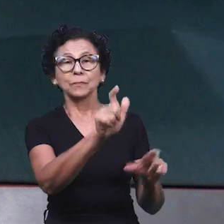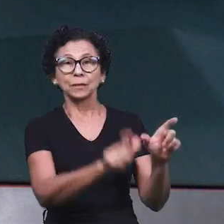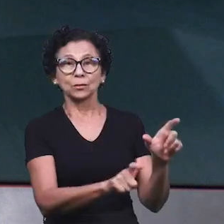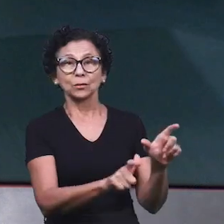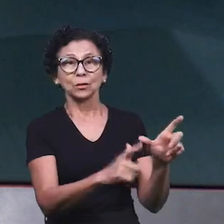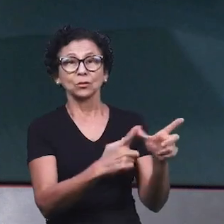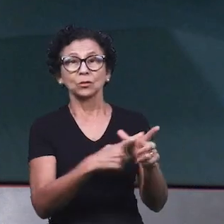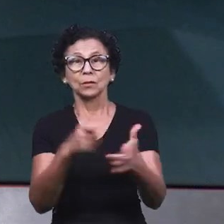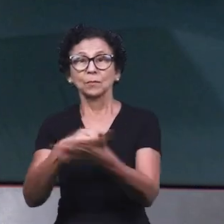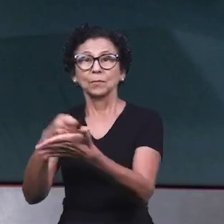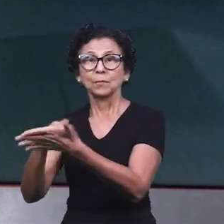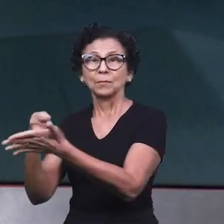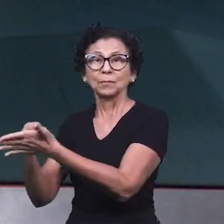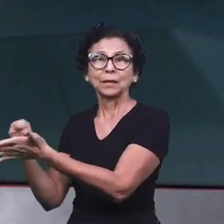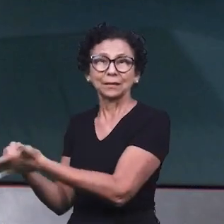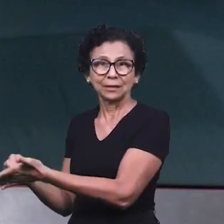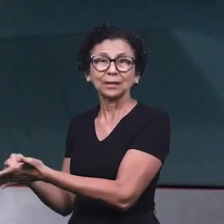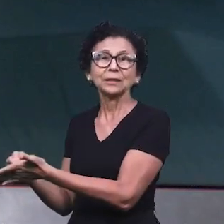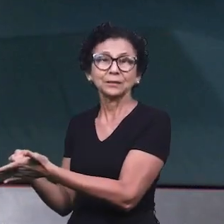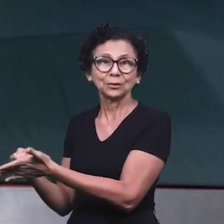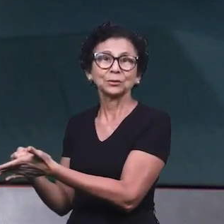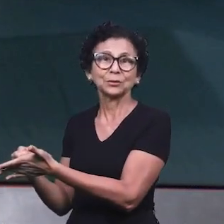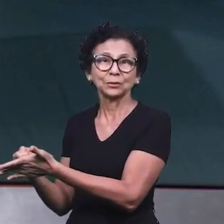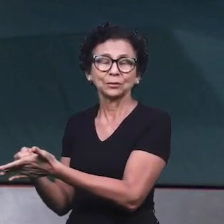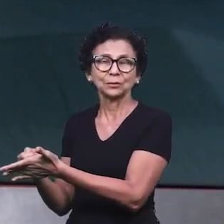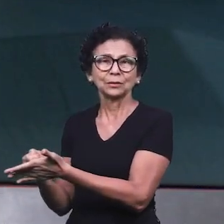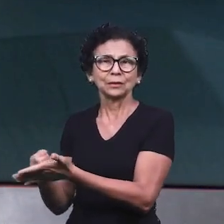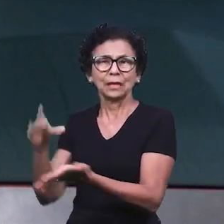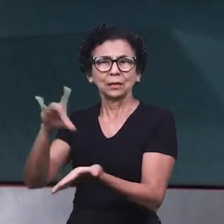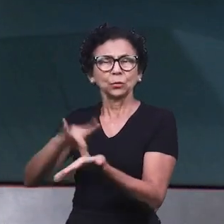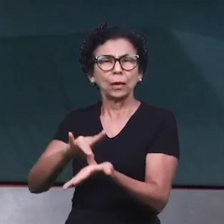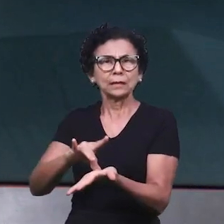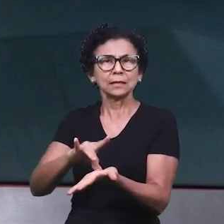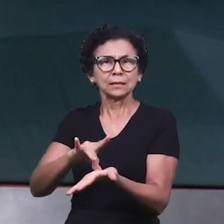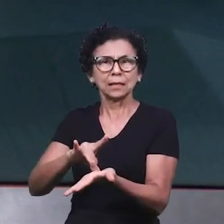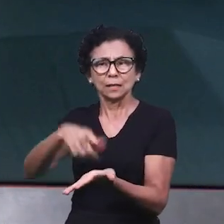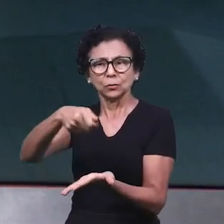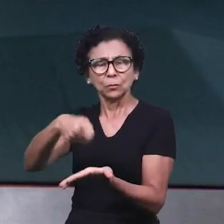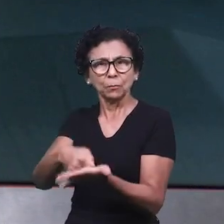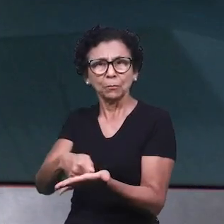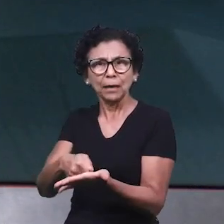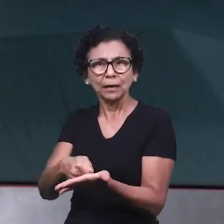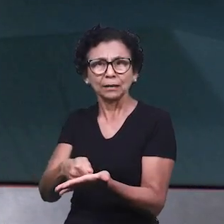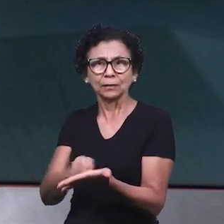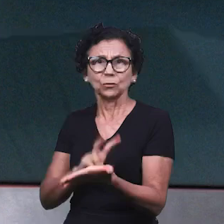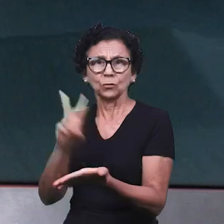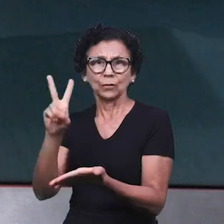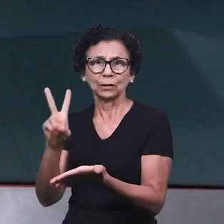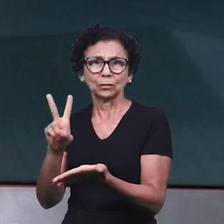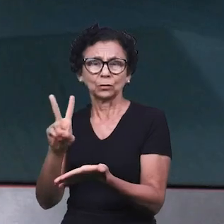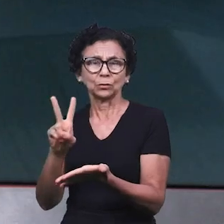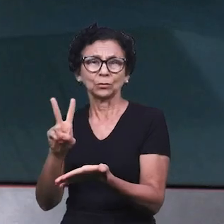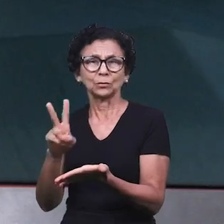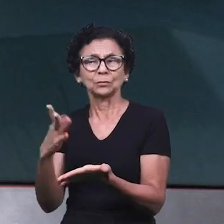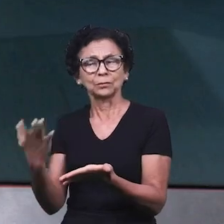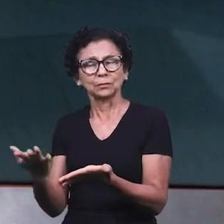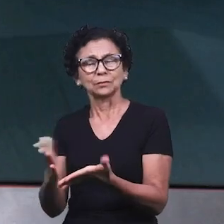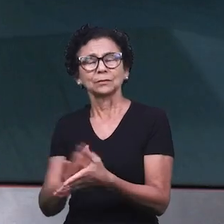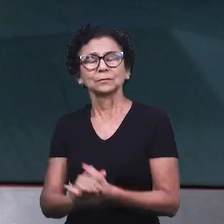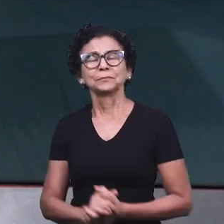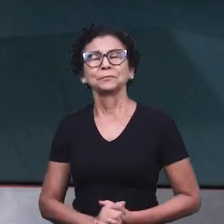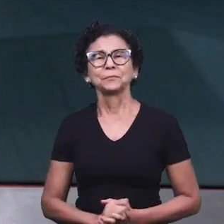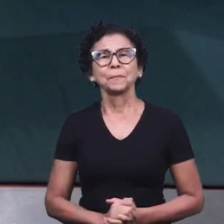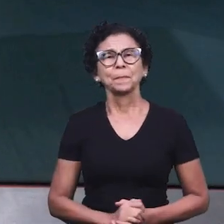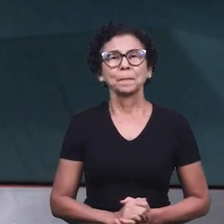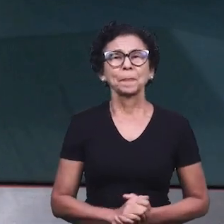estão pagando a dívida totalmente em dia estão pagando esse valor, né? Então, ele